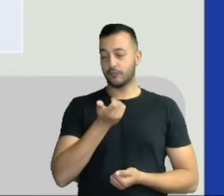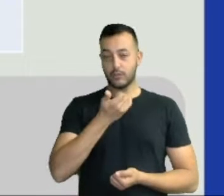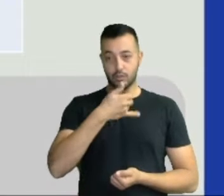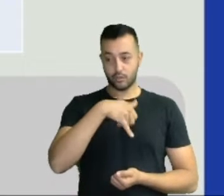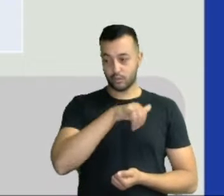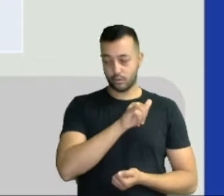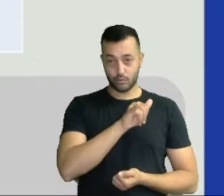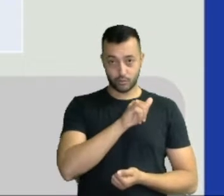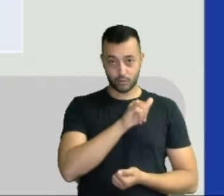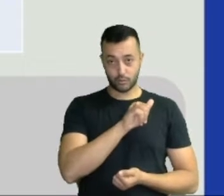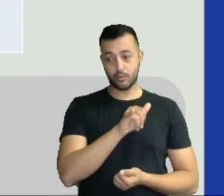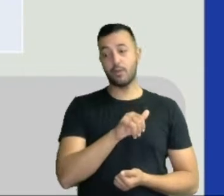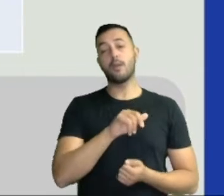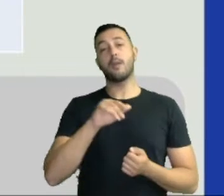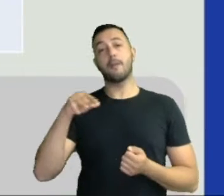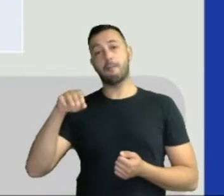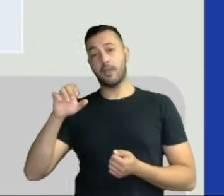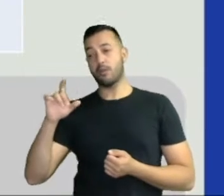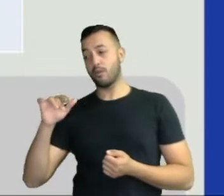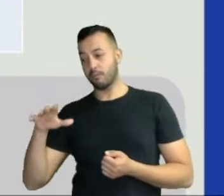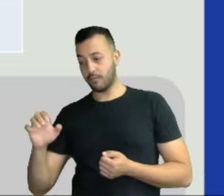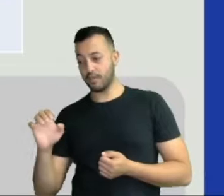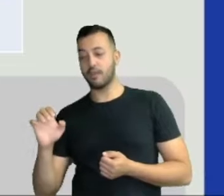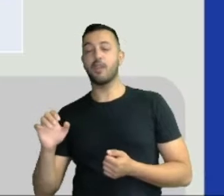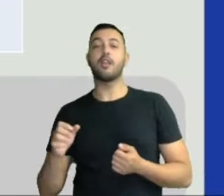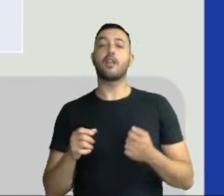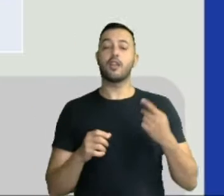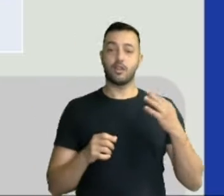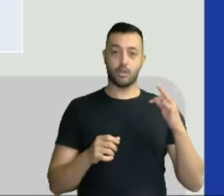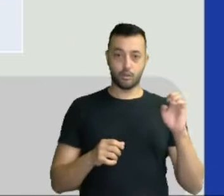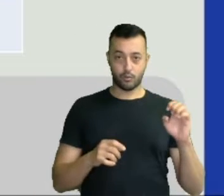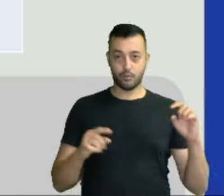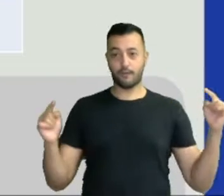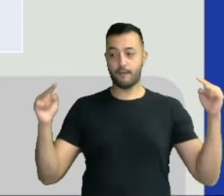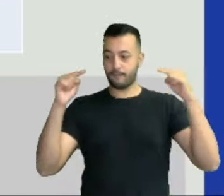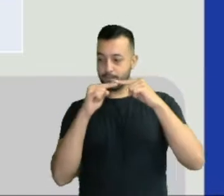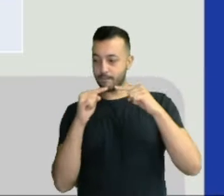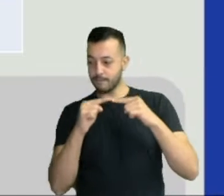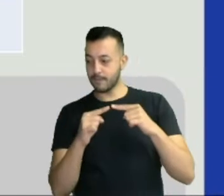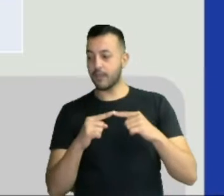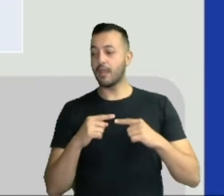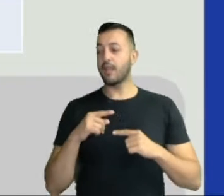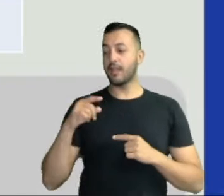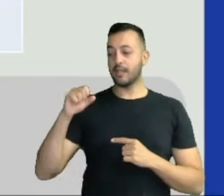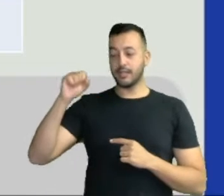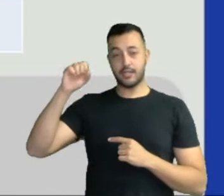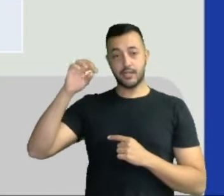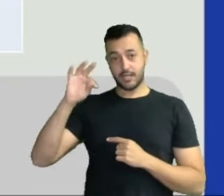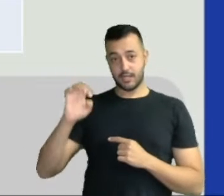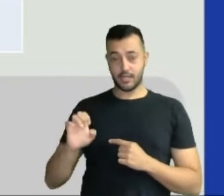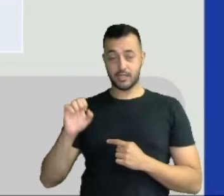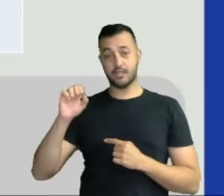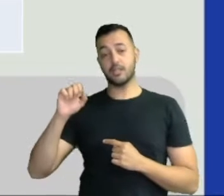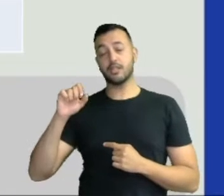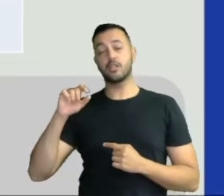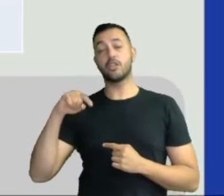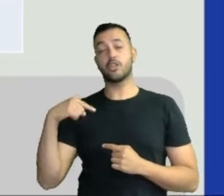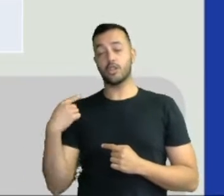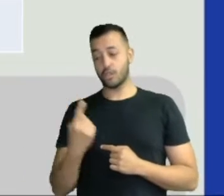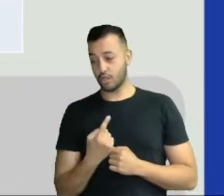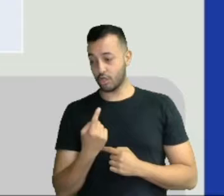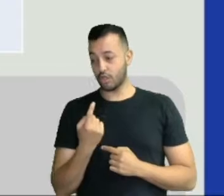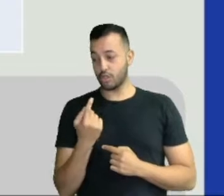duermo, tú te duermes, él, ella, usted se duerme, nosotros